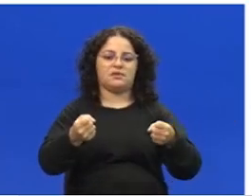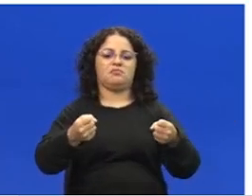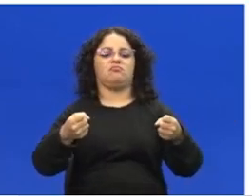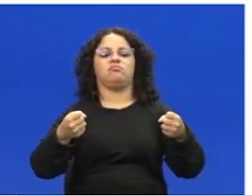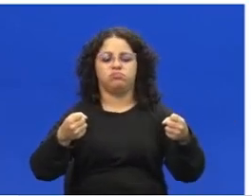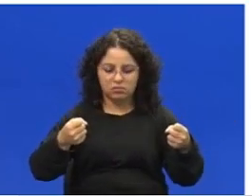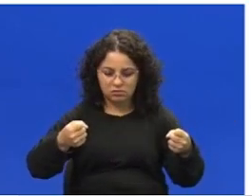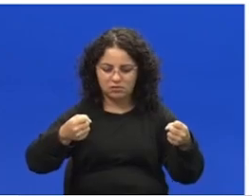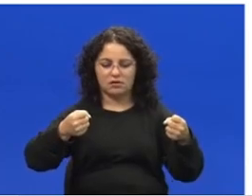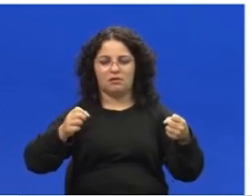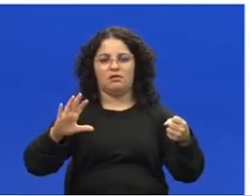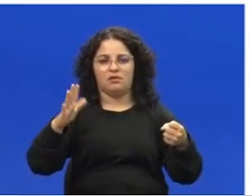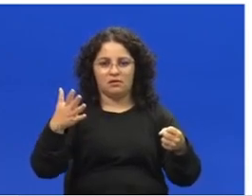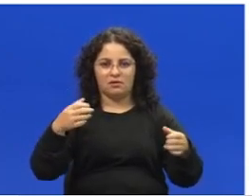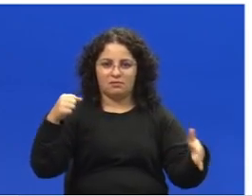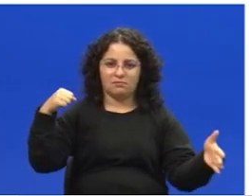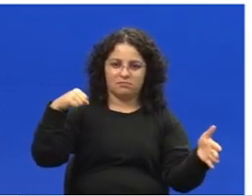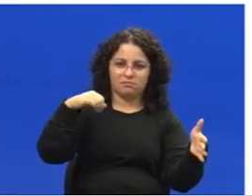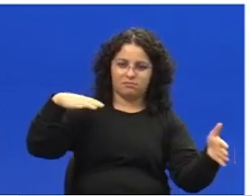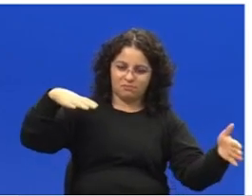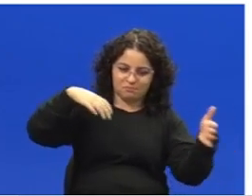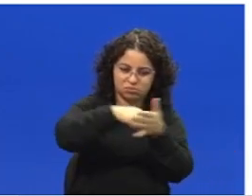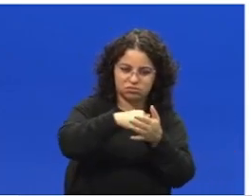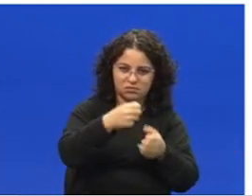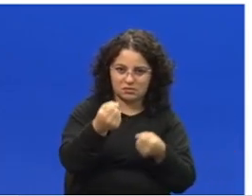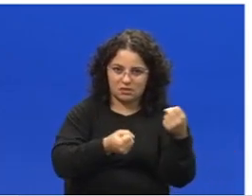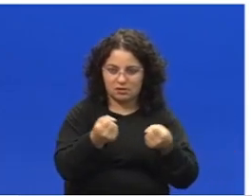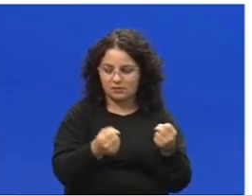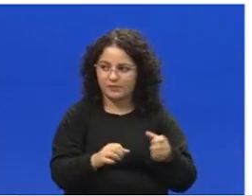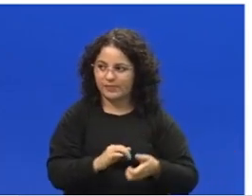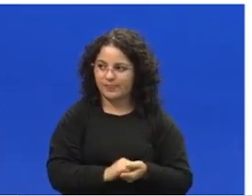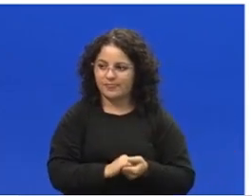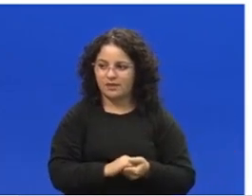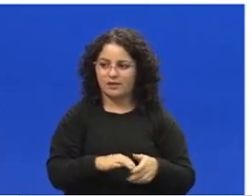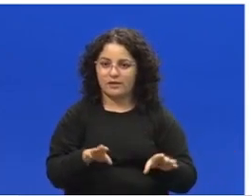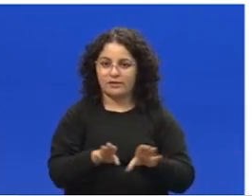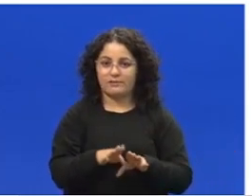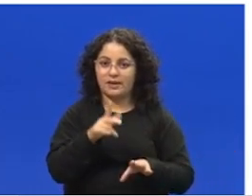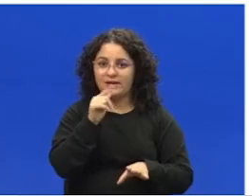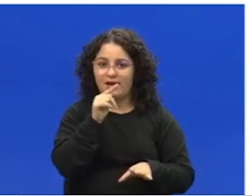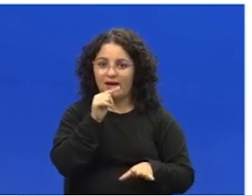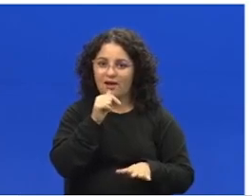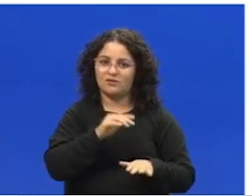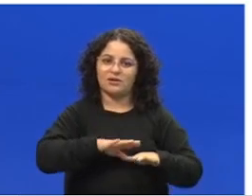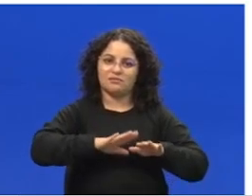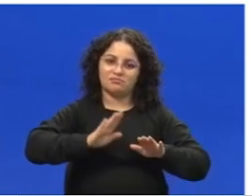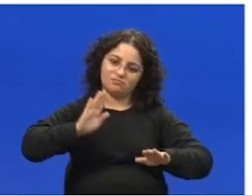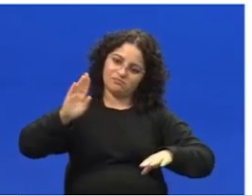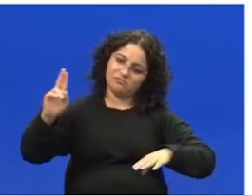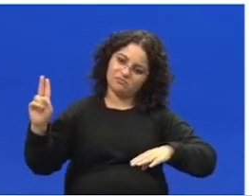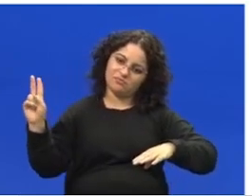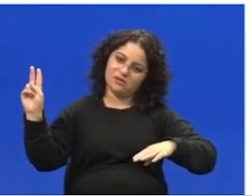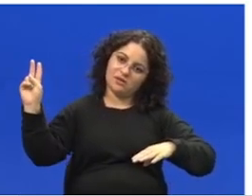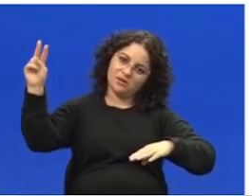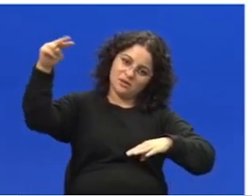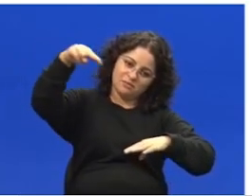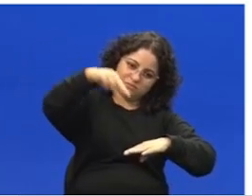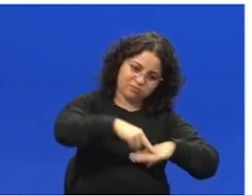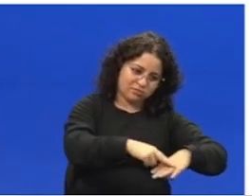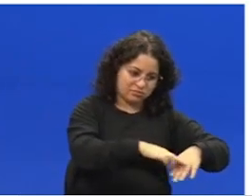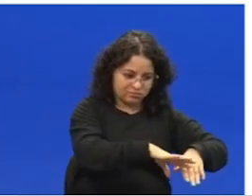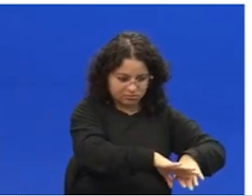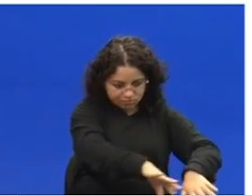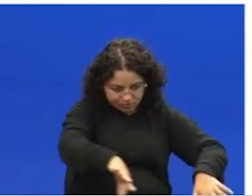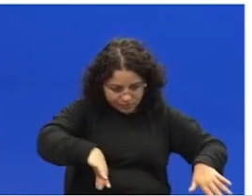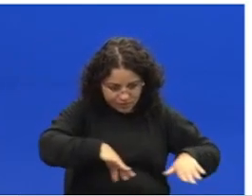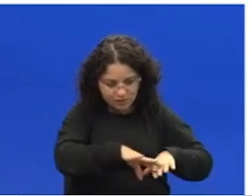nas batidas de automóvel e também nos mergulhos em água rasa. Existe até campanhas quanto a isso, para